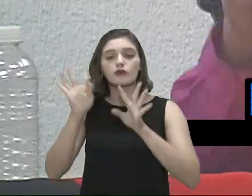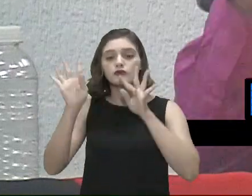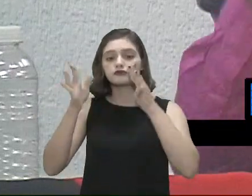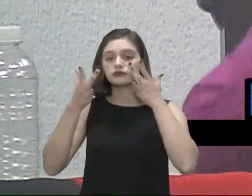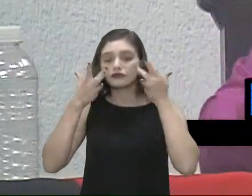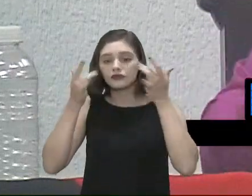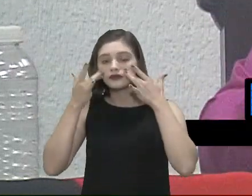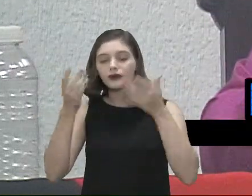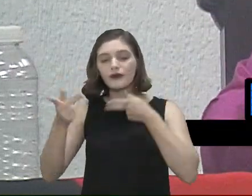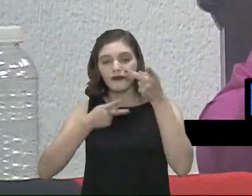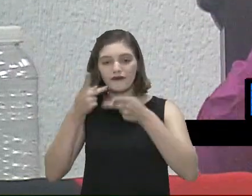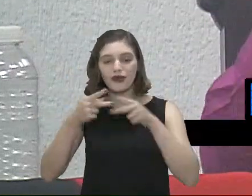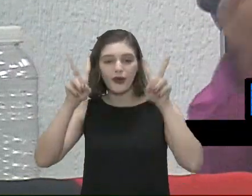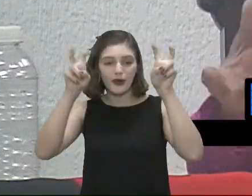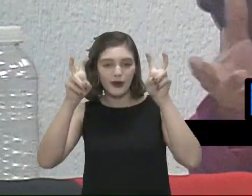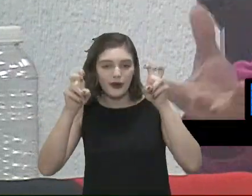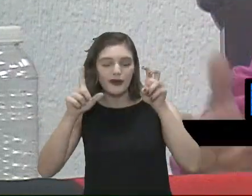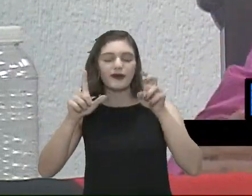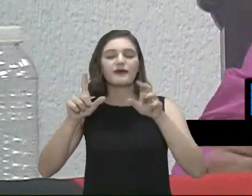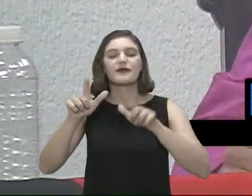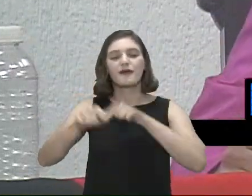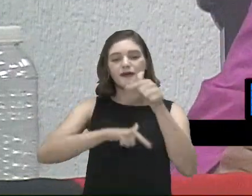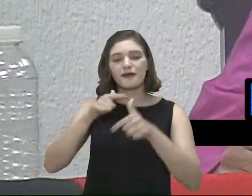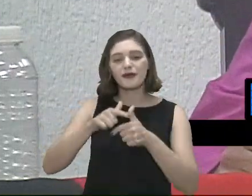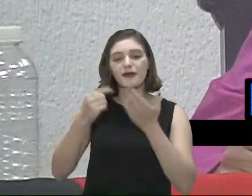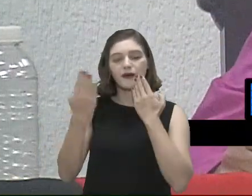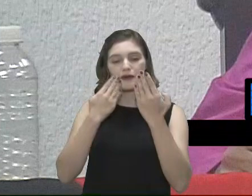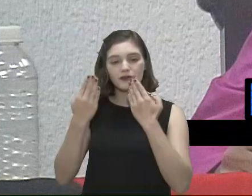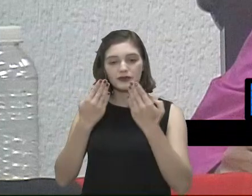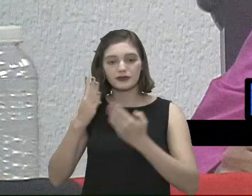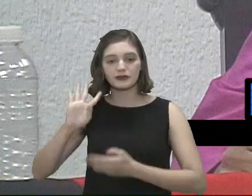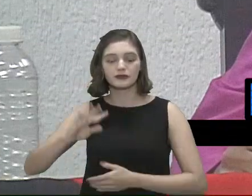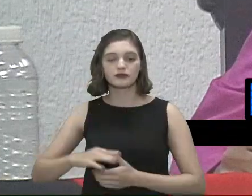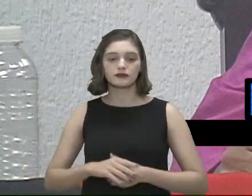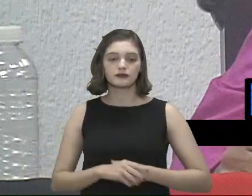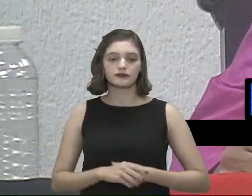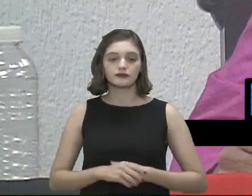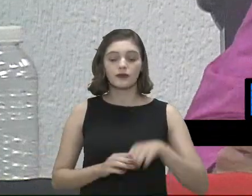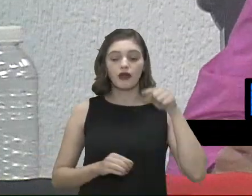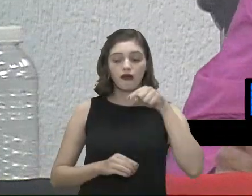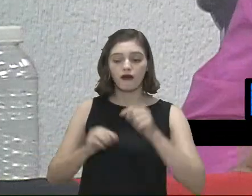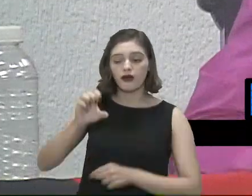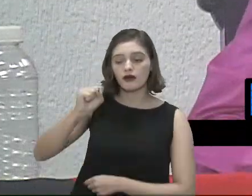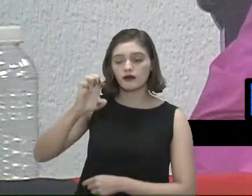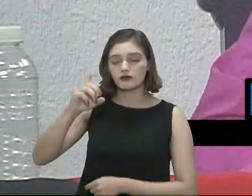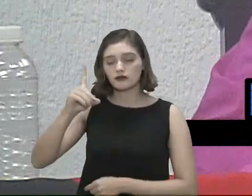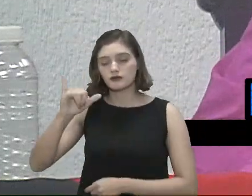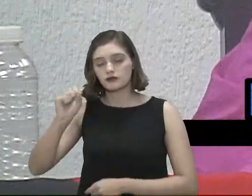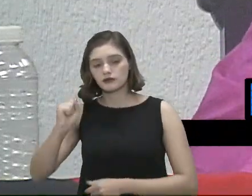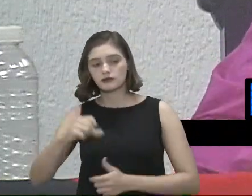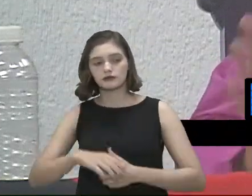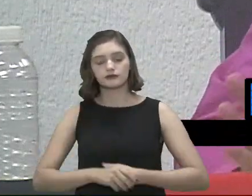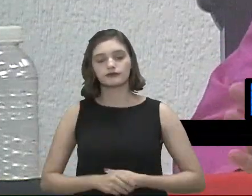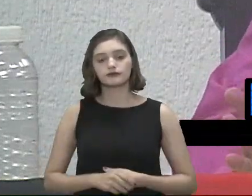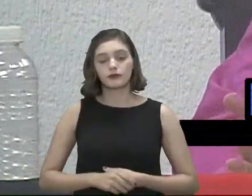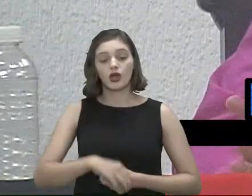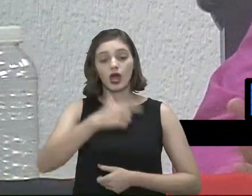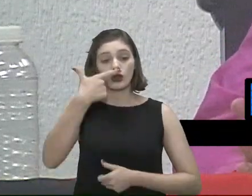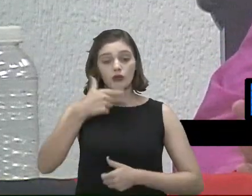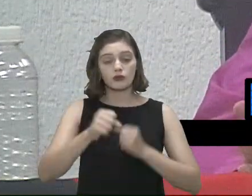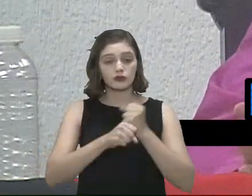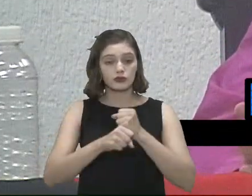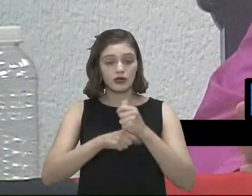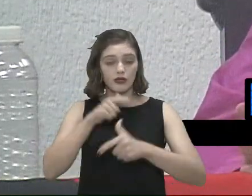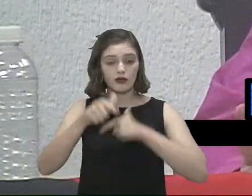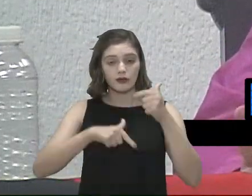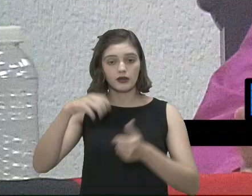sobre isso. Vamos falar sobre o meu trabalho como psicólogo lá na CEDIS. Estou há 2 anos, né?